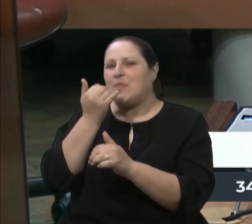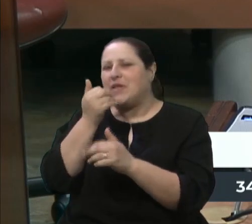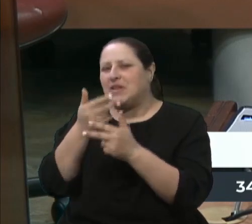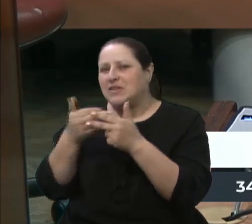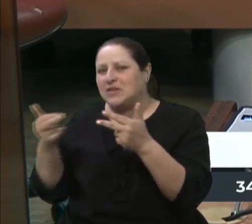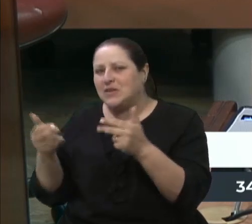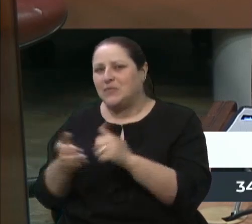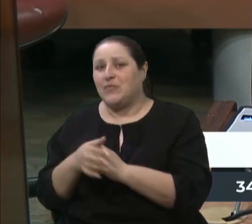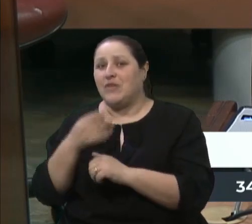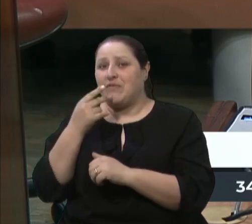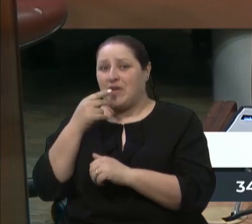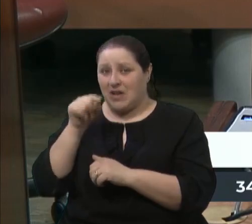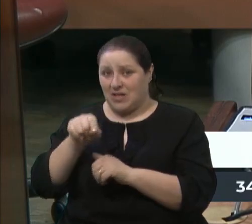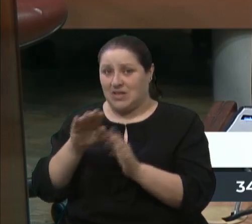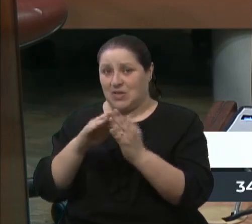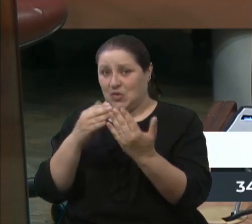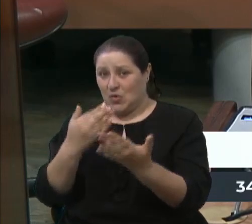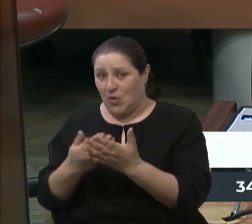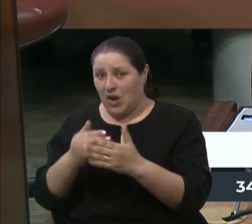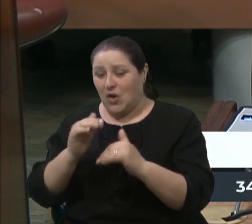foi construída em 2014.